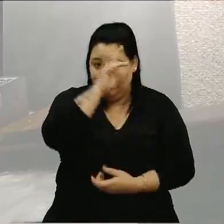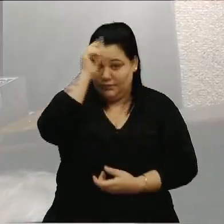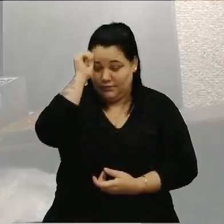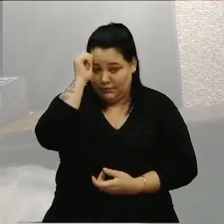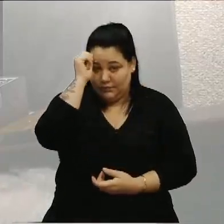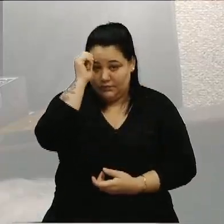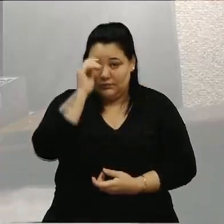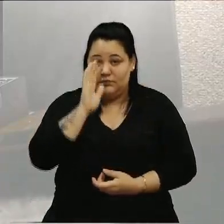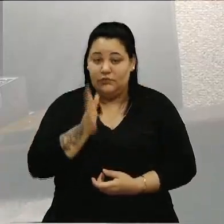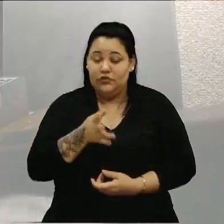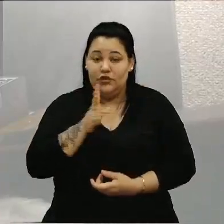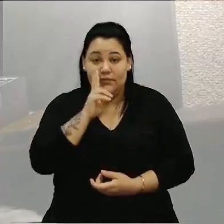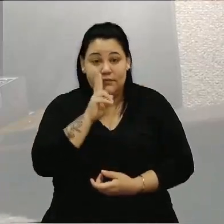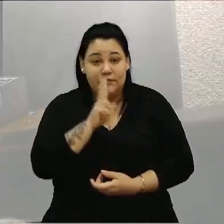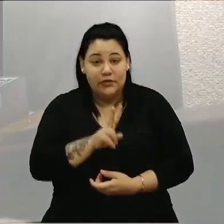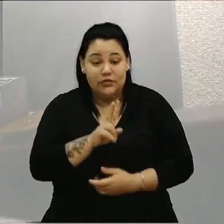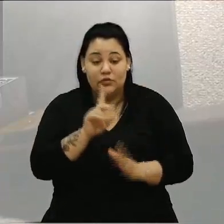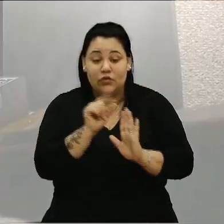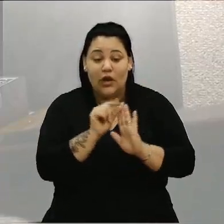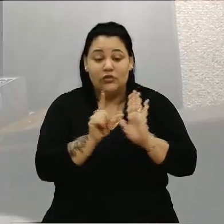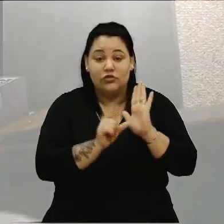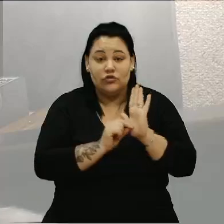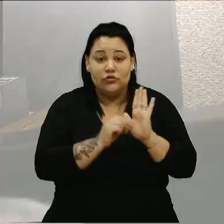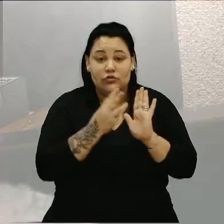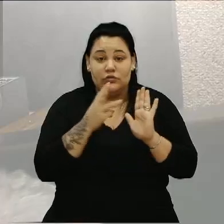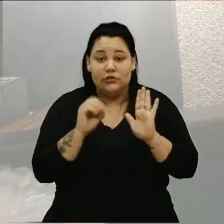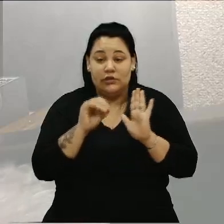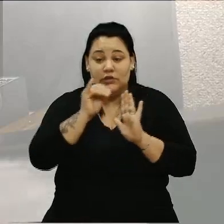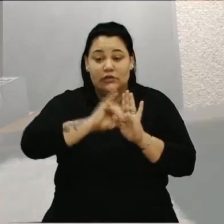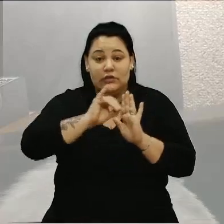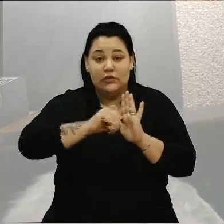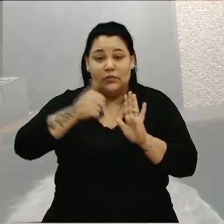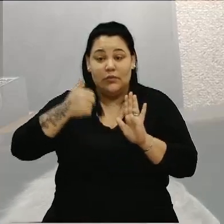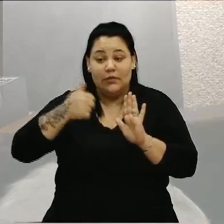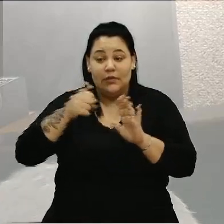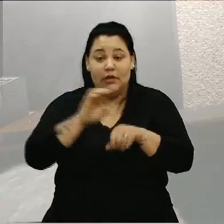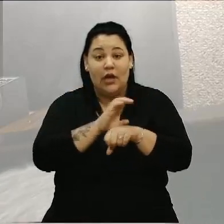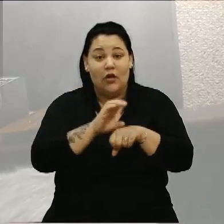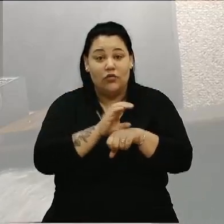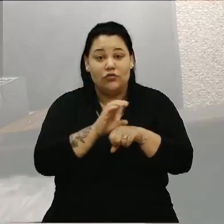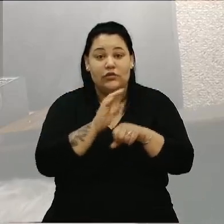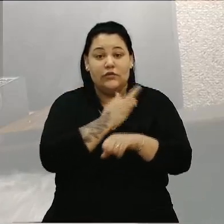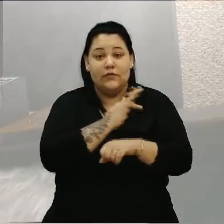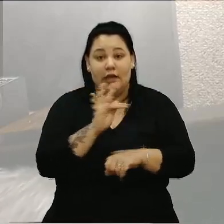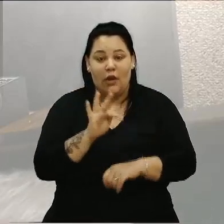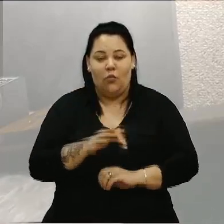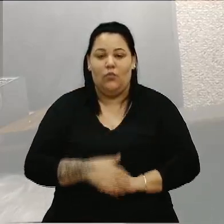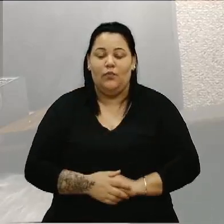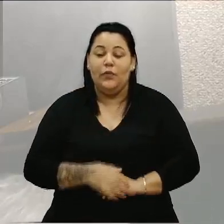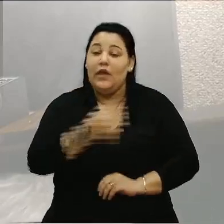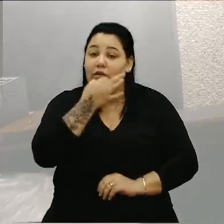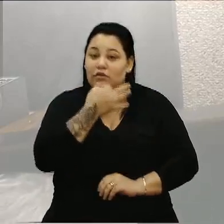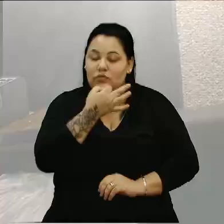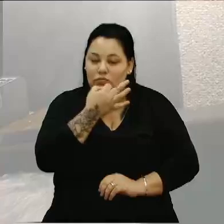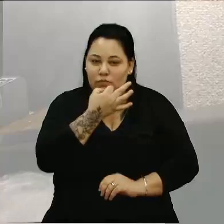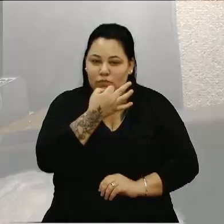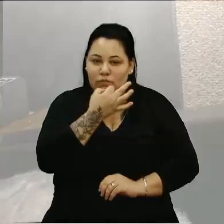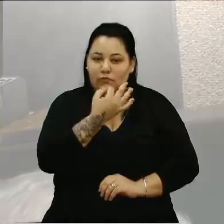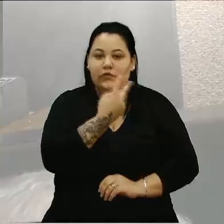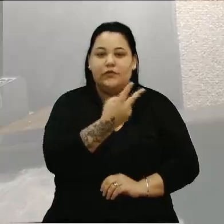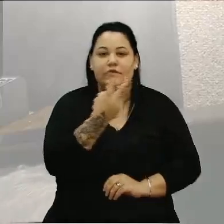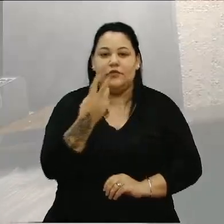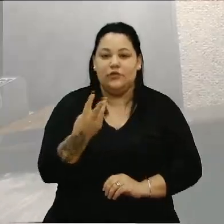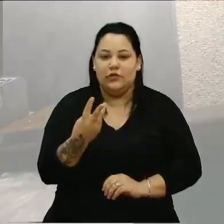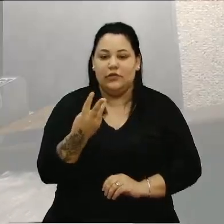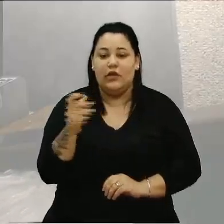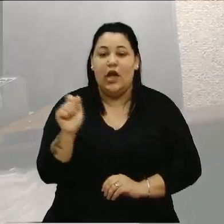conforme previsto no artigo 30, inciso 1º da Constituição Federal. Caxias do Sul, 23